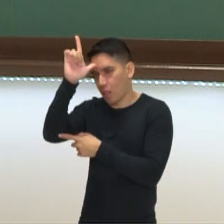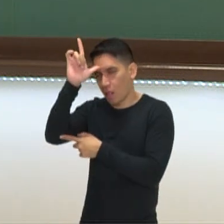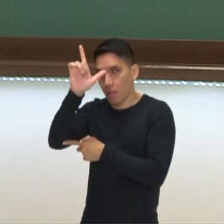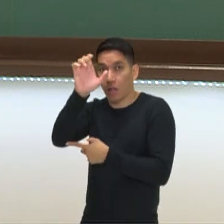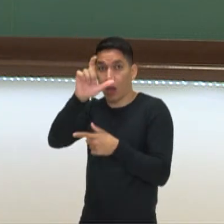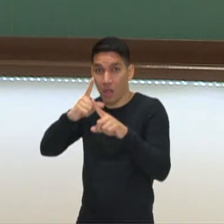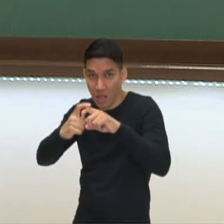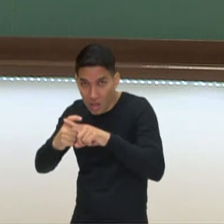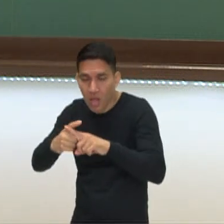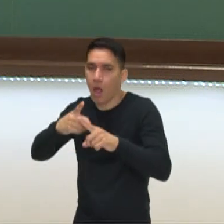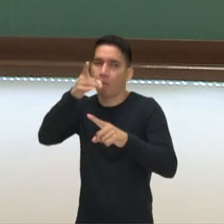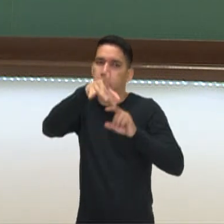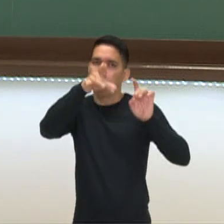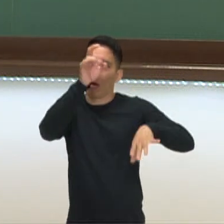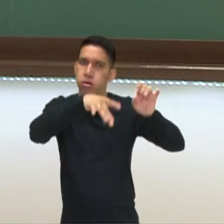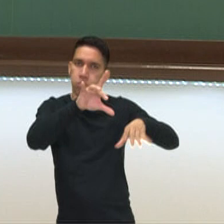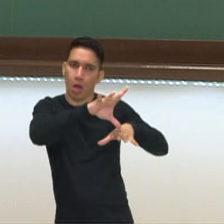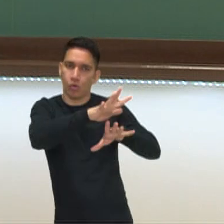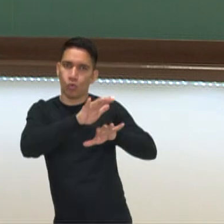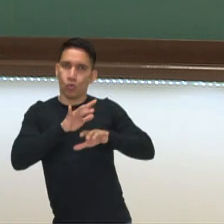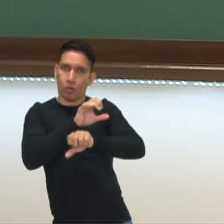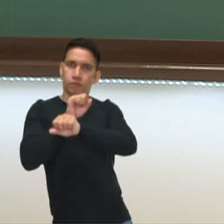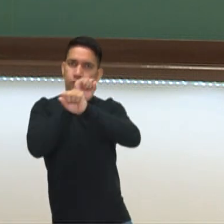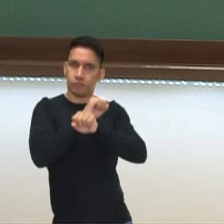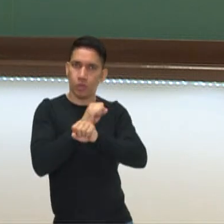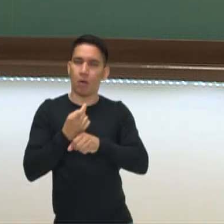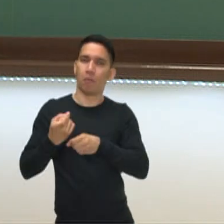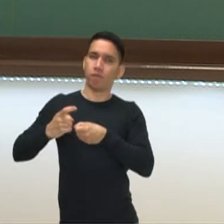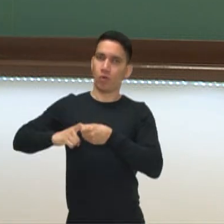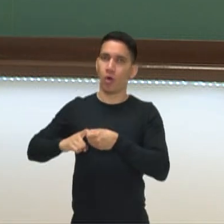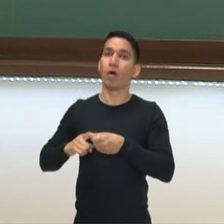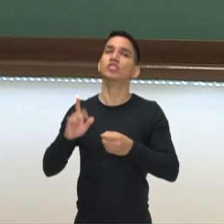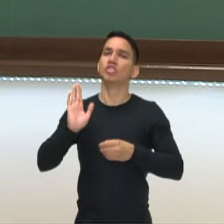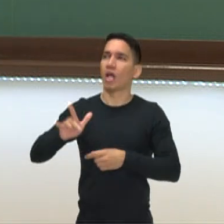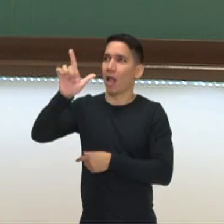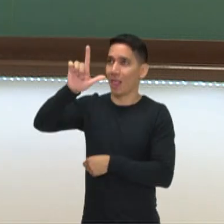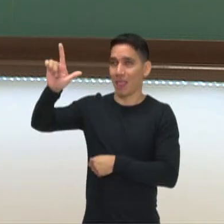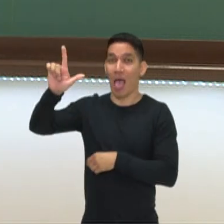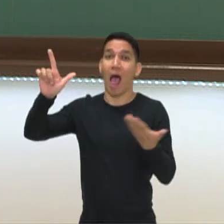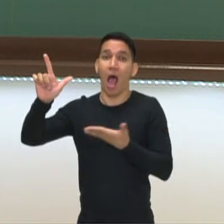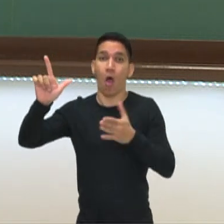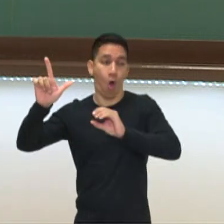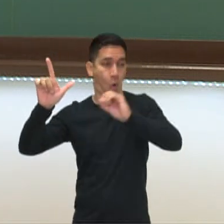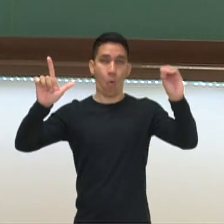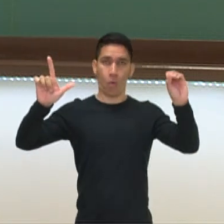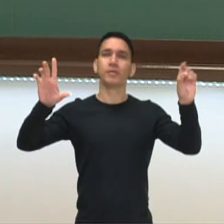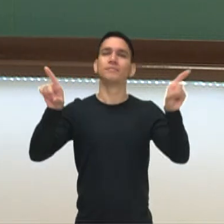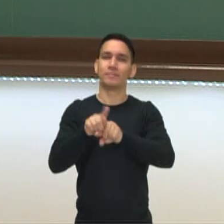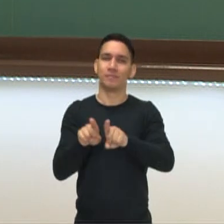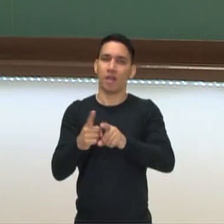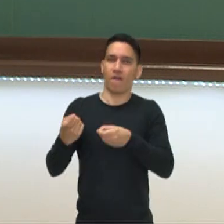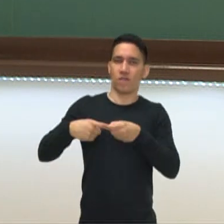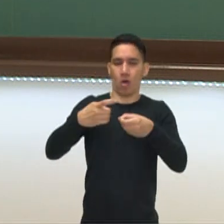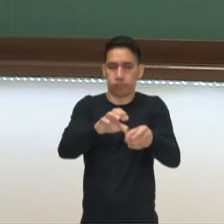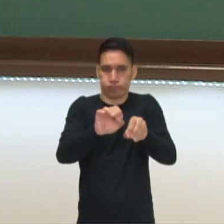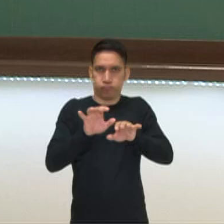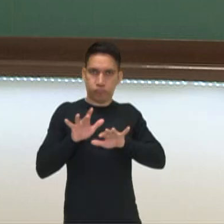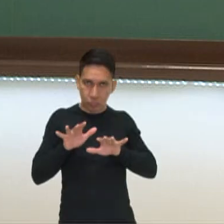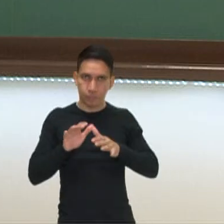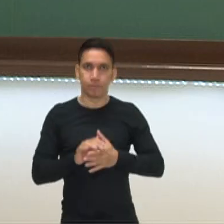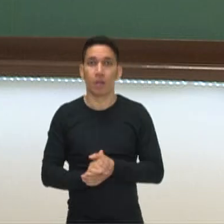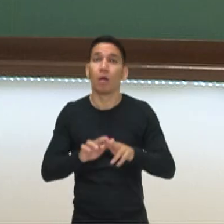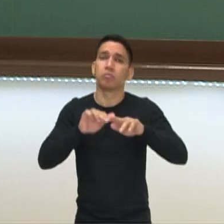conquistas também na parte ocidental da Europa. Então, eles já estavam recuando no leste, agora vão ter que recuar no oeste também.